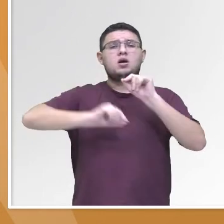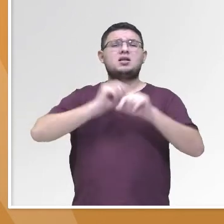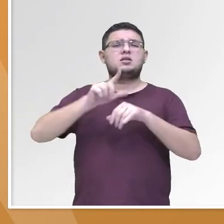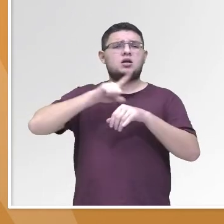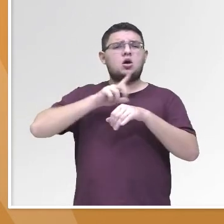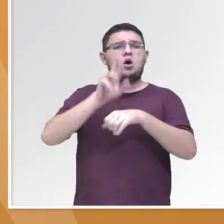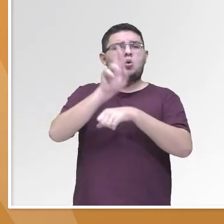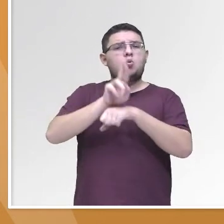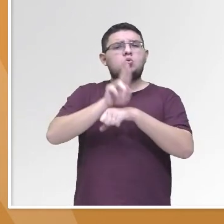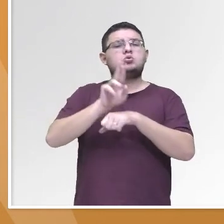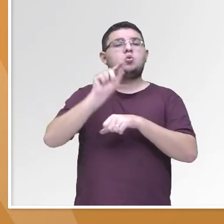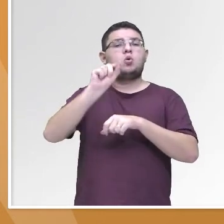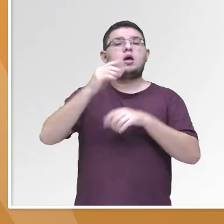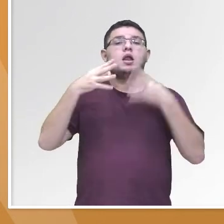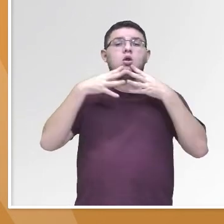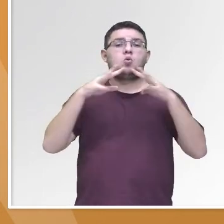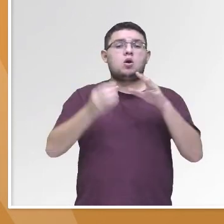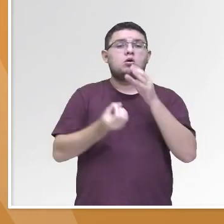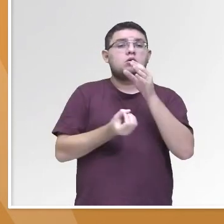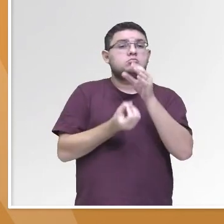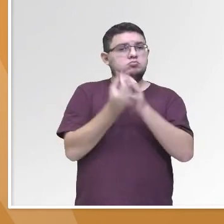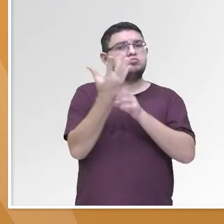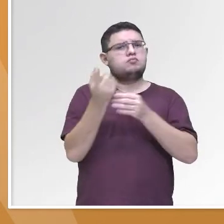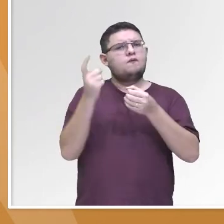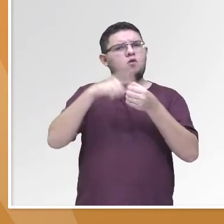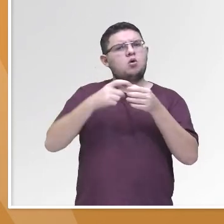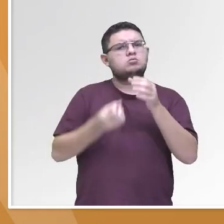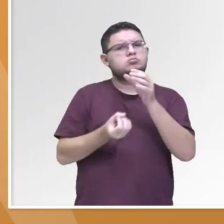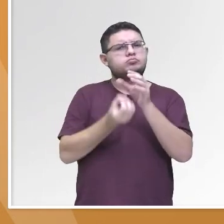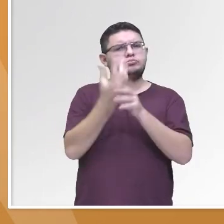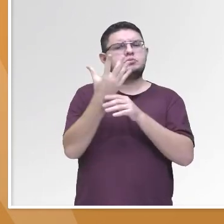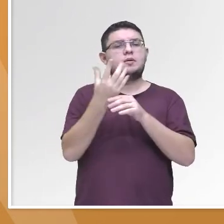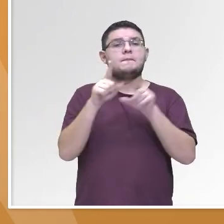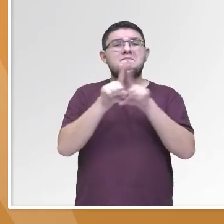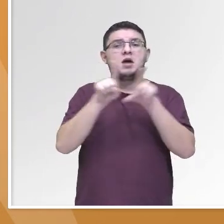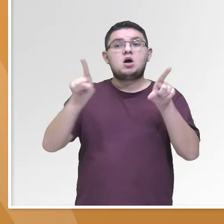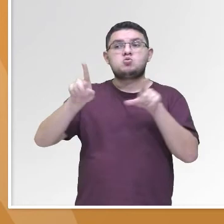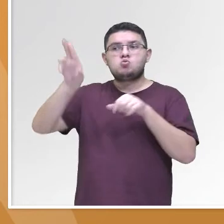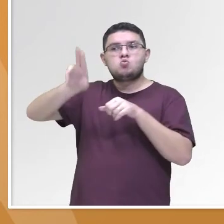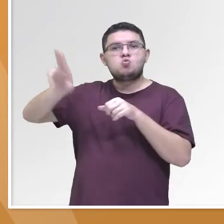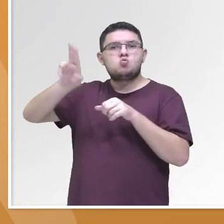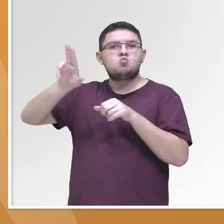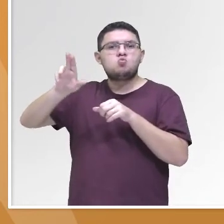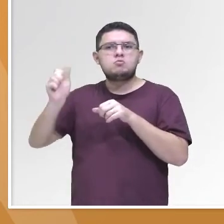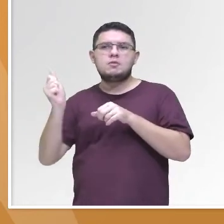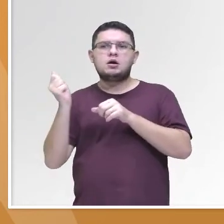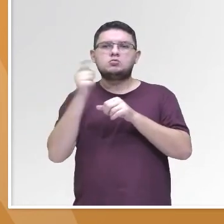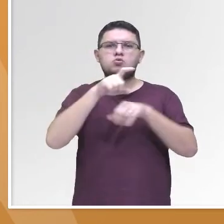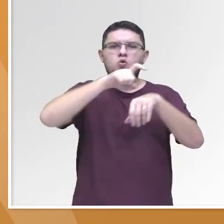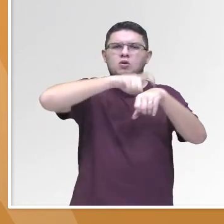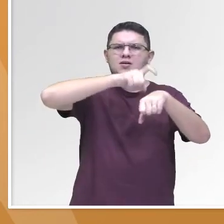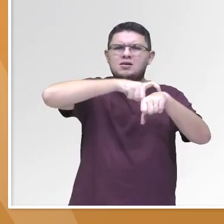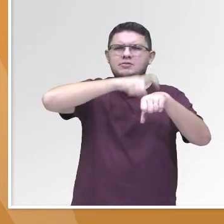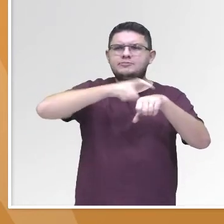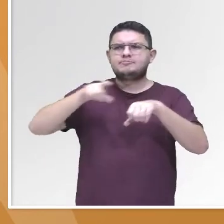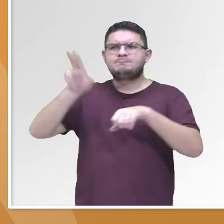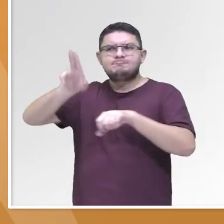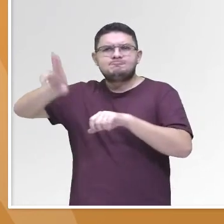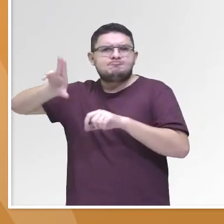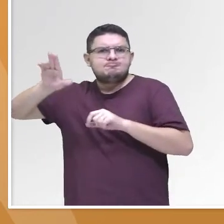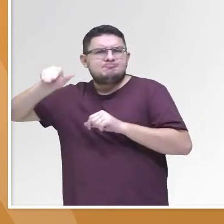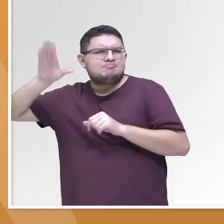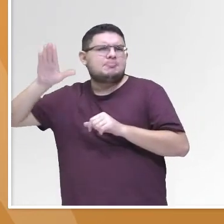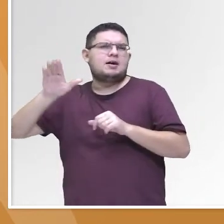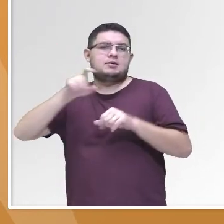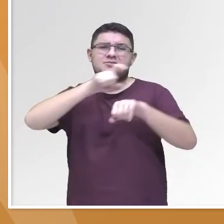mas como a utilização dele é muito maior que o tempo que a natureza tem para repor, então